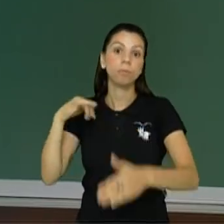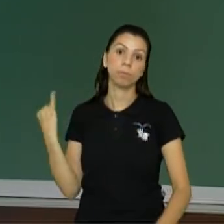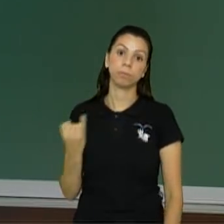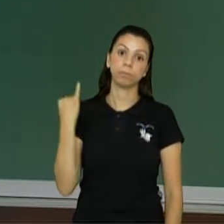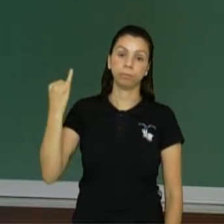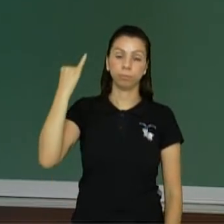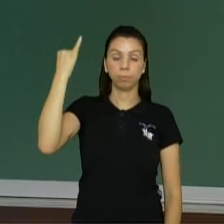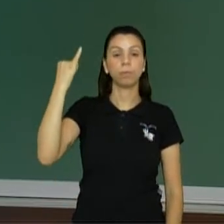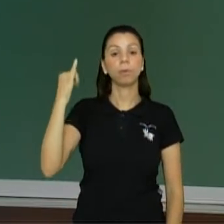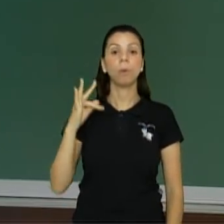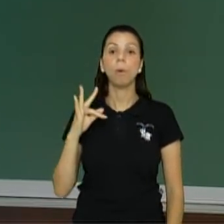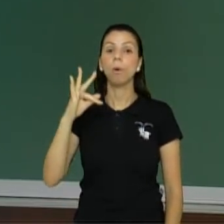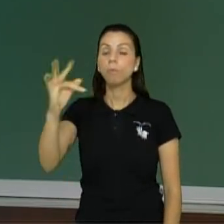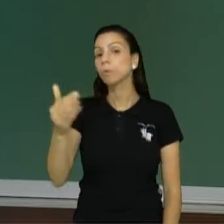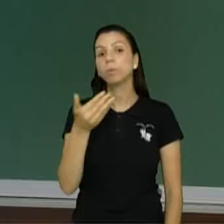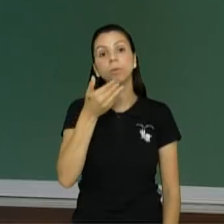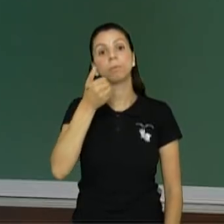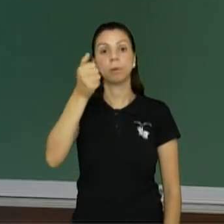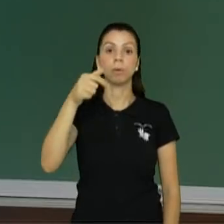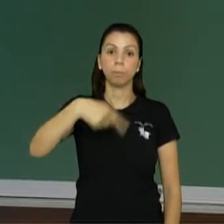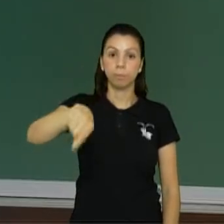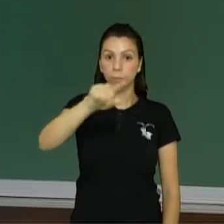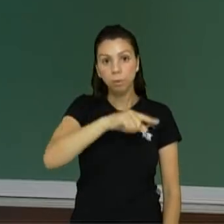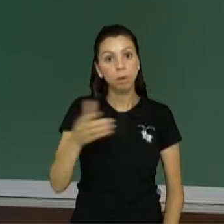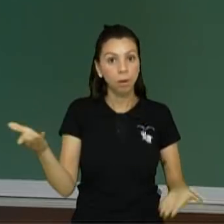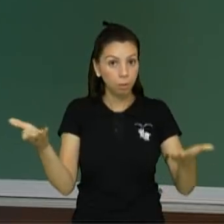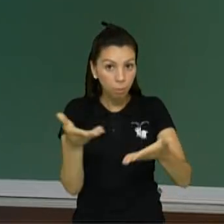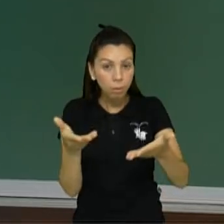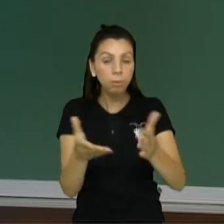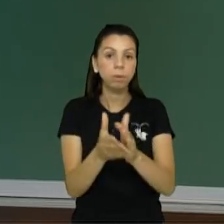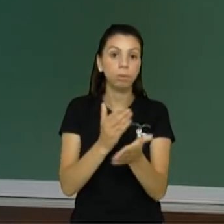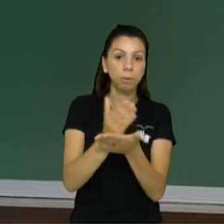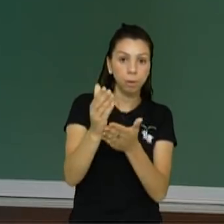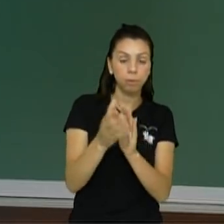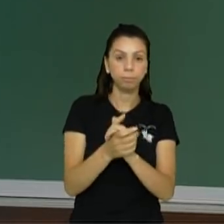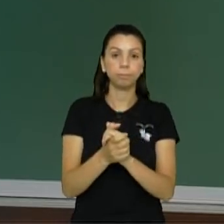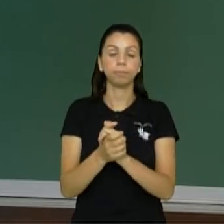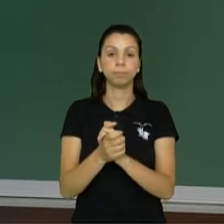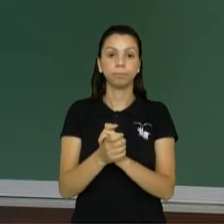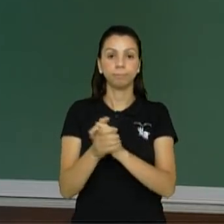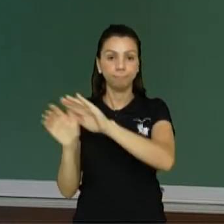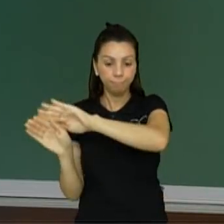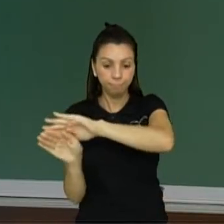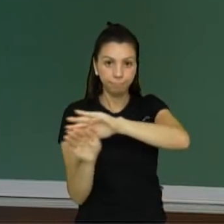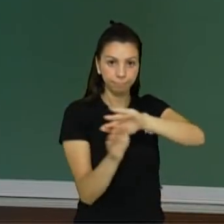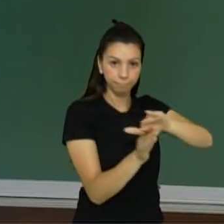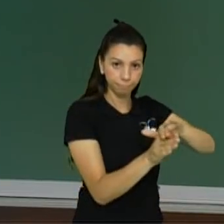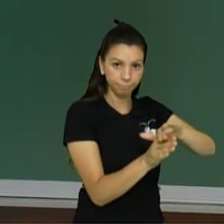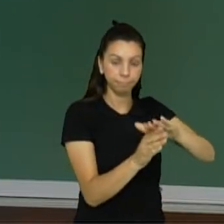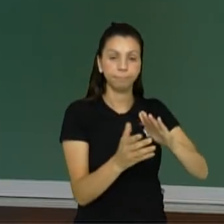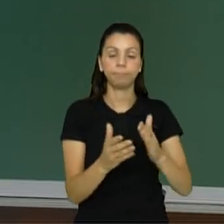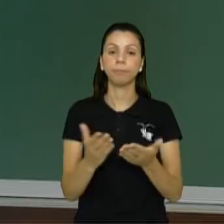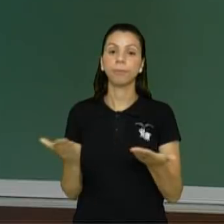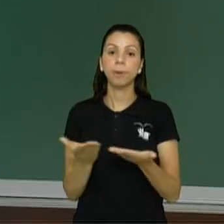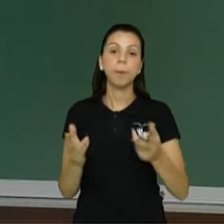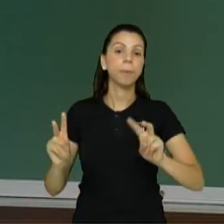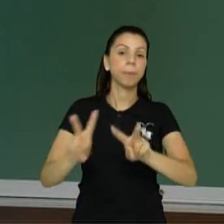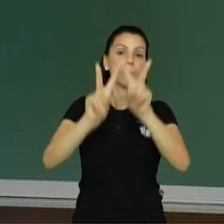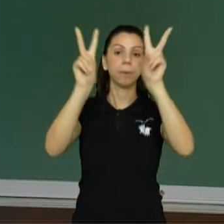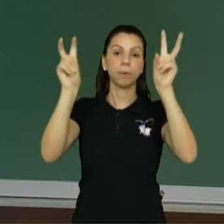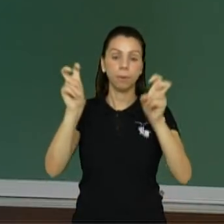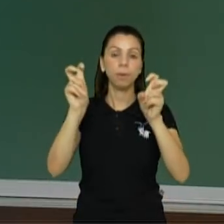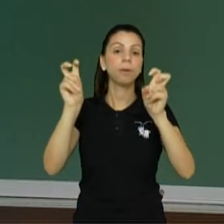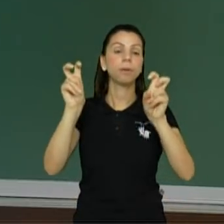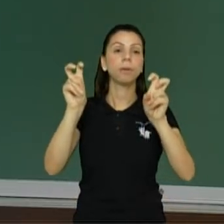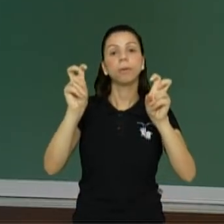O sucesso de vocês está na mão de vocês agora. Então vamos começar essa aula? O nosso assunto de hoje